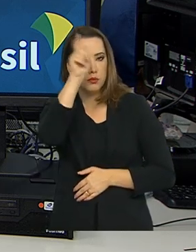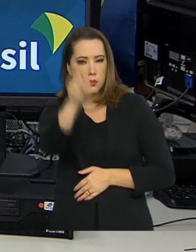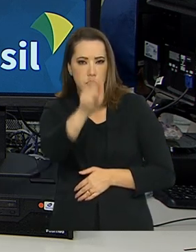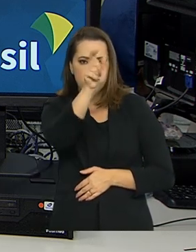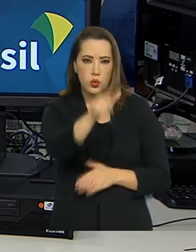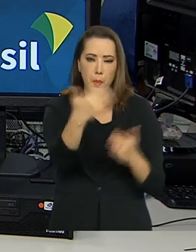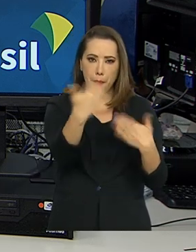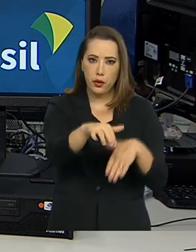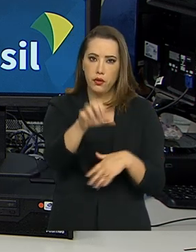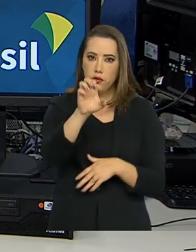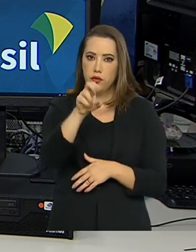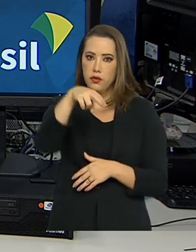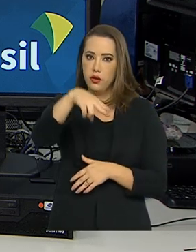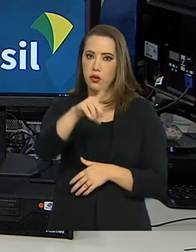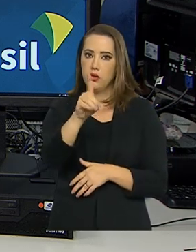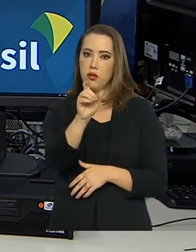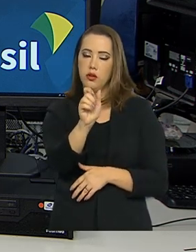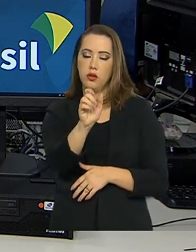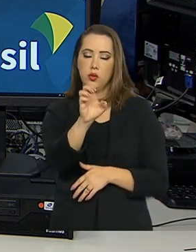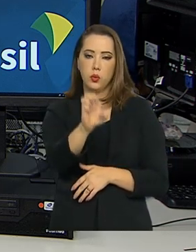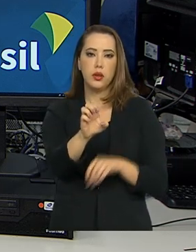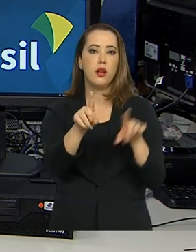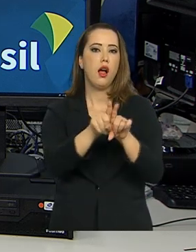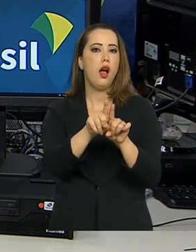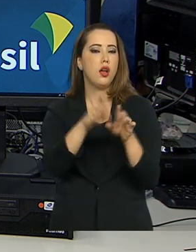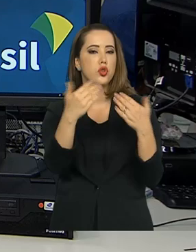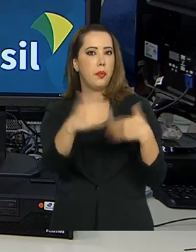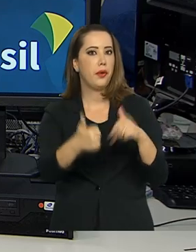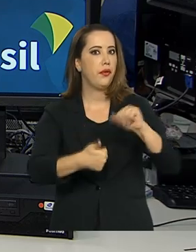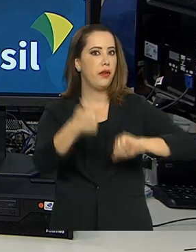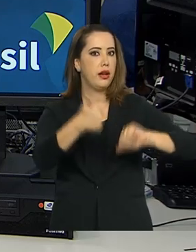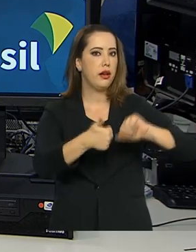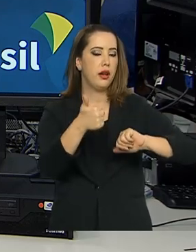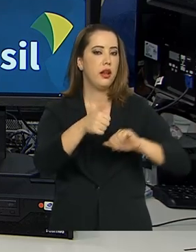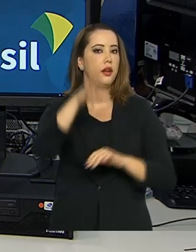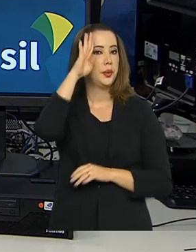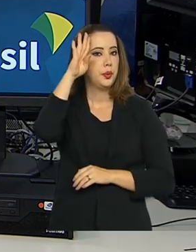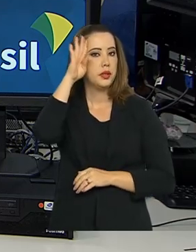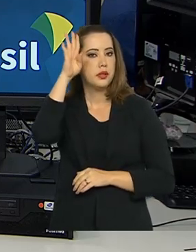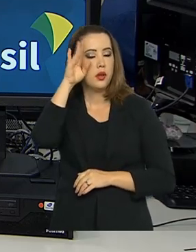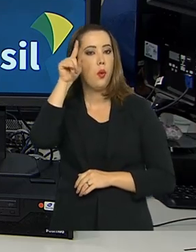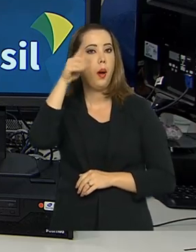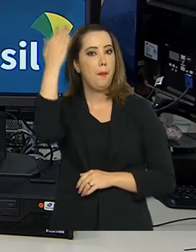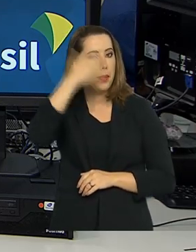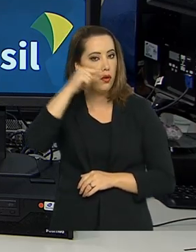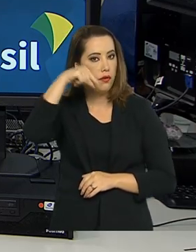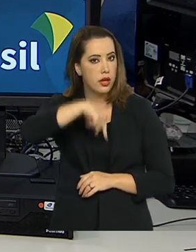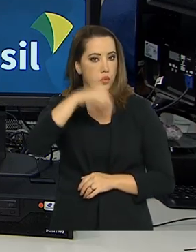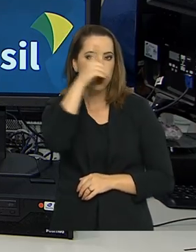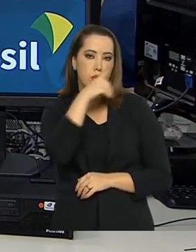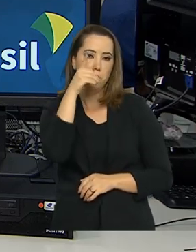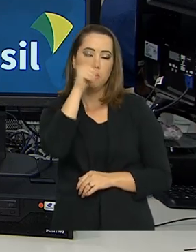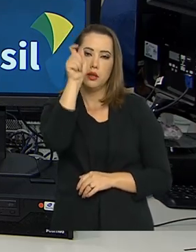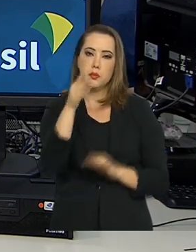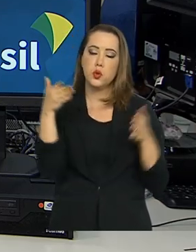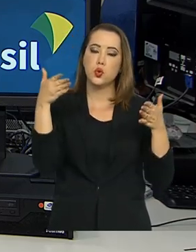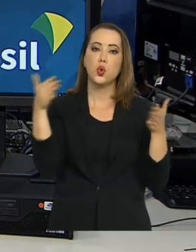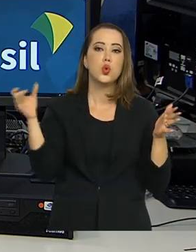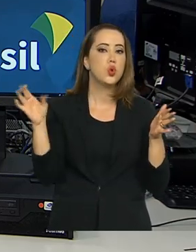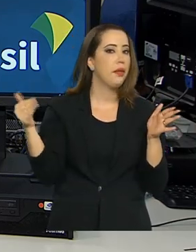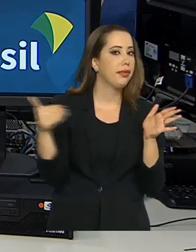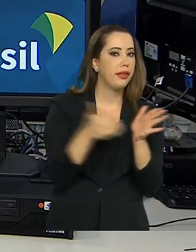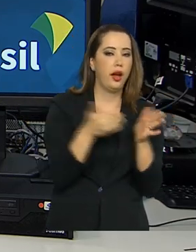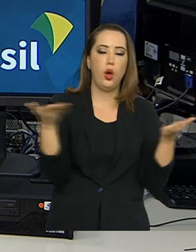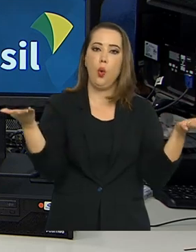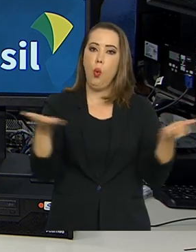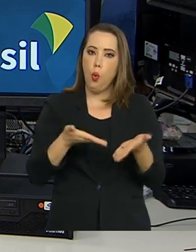fazer o ENAD, exame que avalia a qualidade do ensino superior. A prova é neste domingo e os participantes só têm até hoje